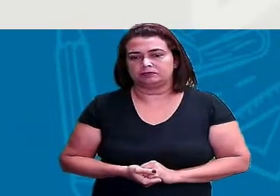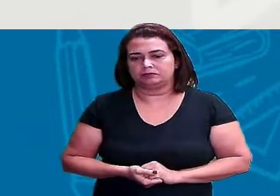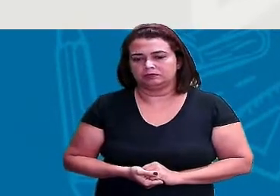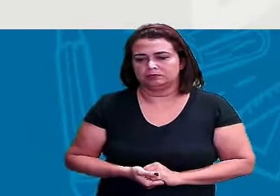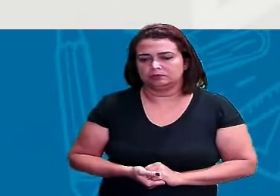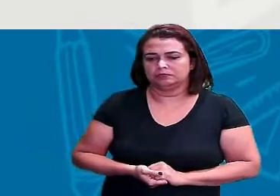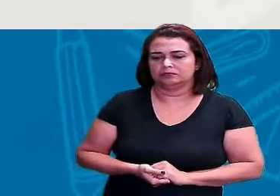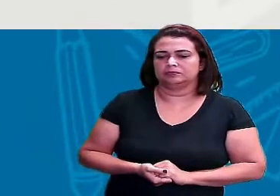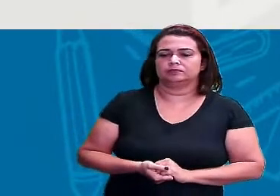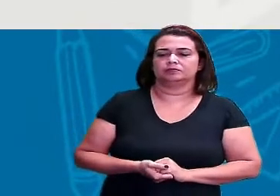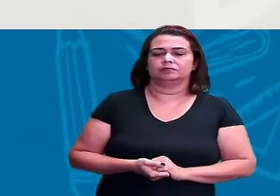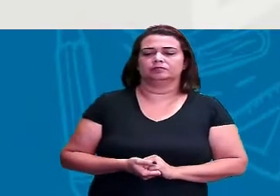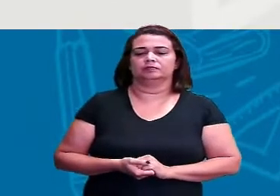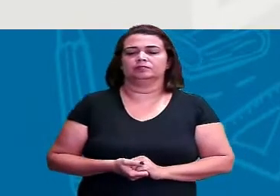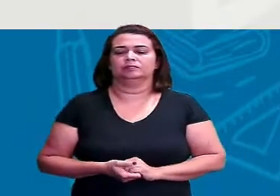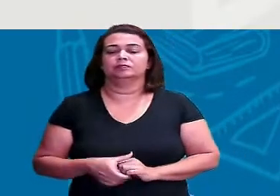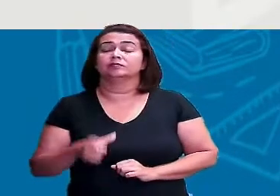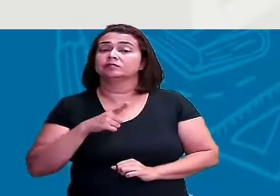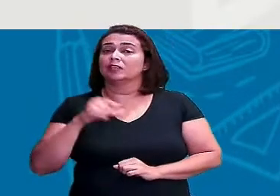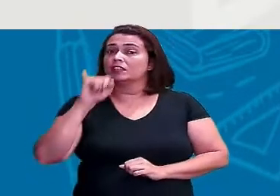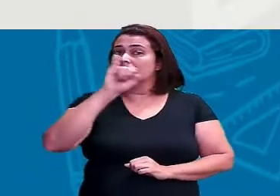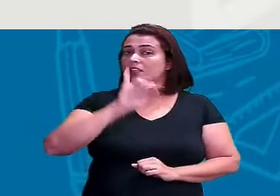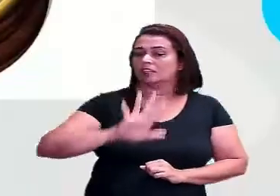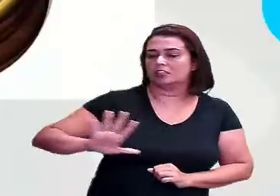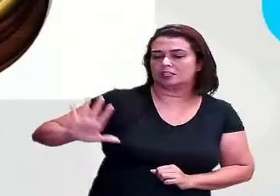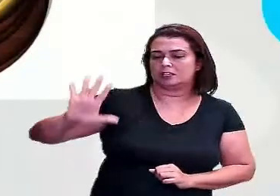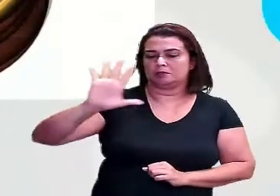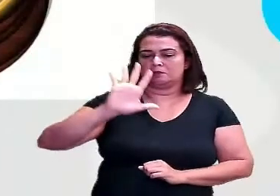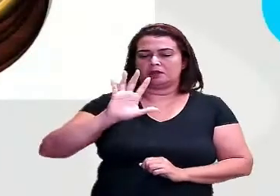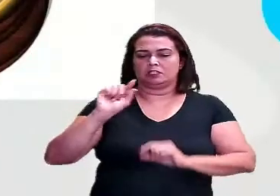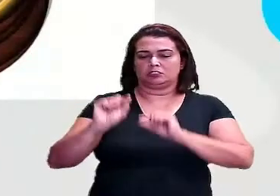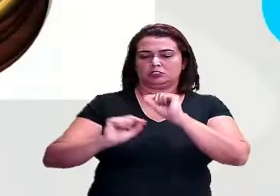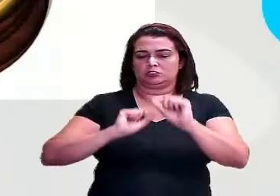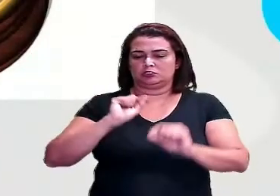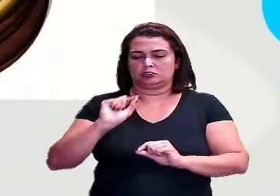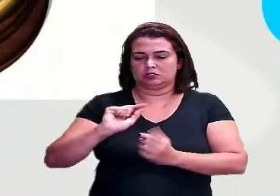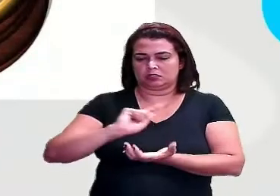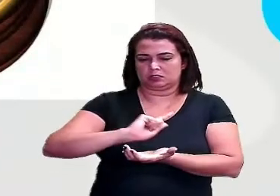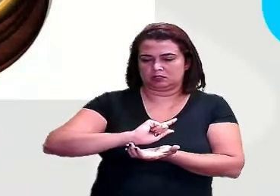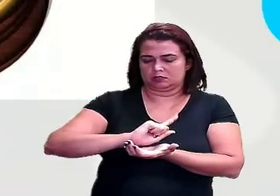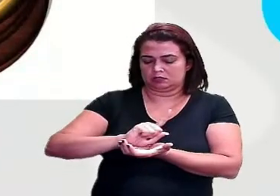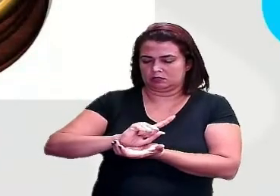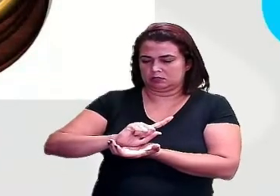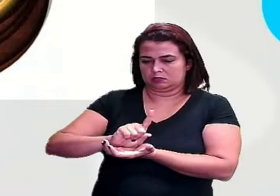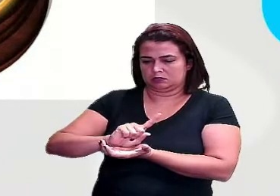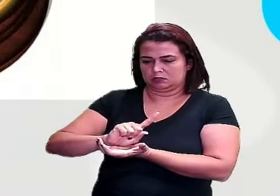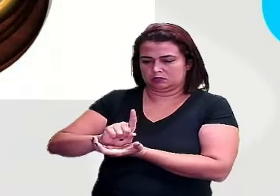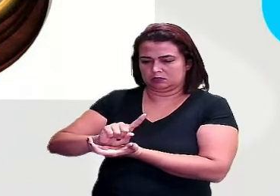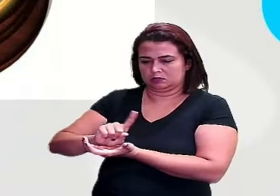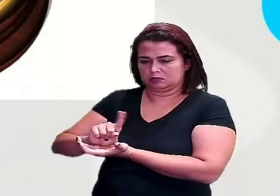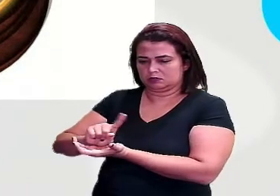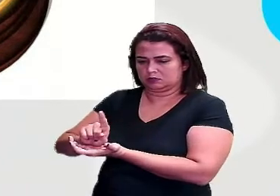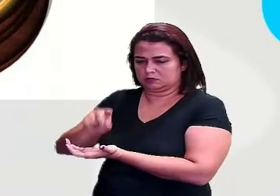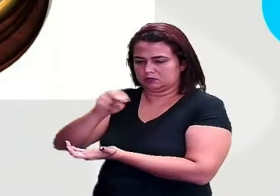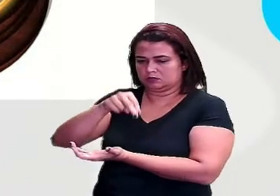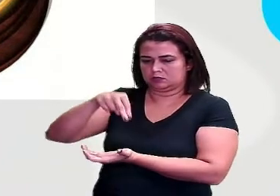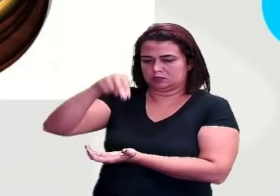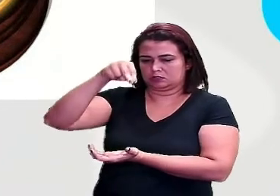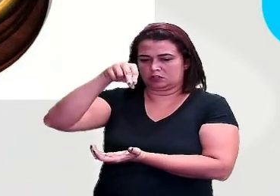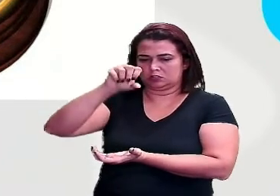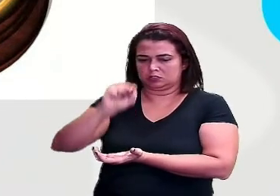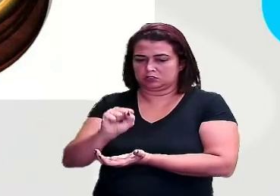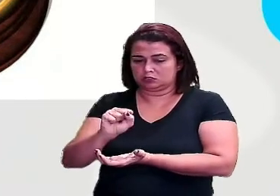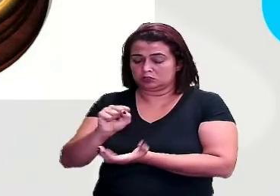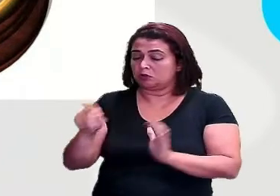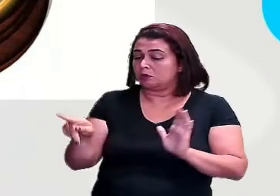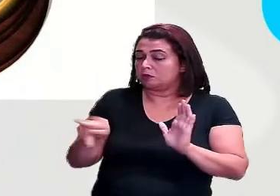E aqui nós temos a foto, né, da declinação magnética, né? É a direção do norte-sul magnética e a